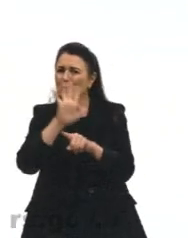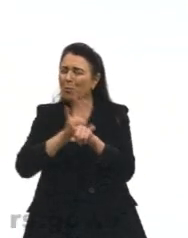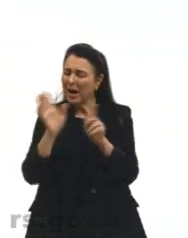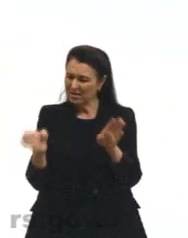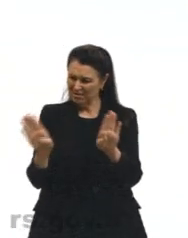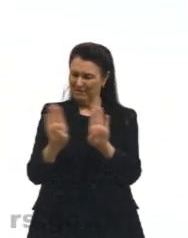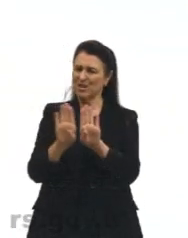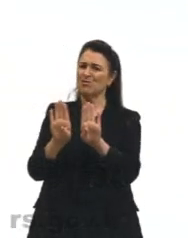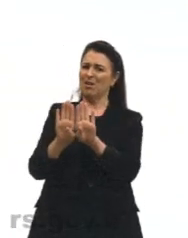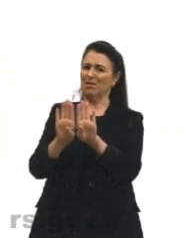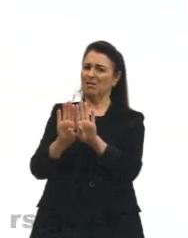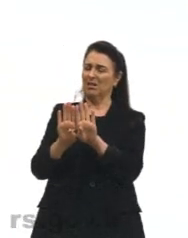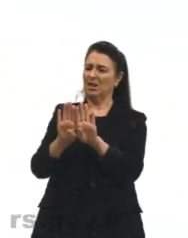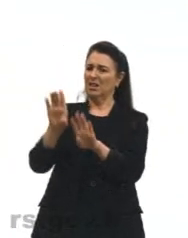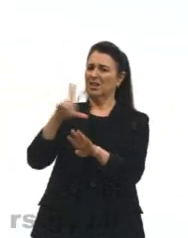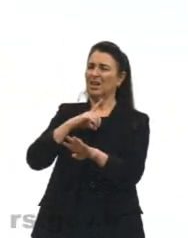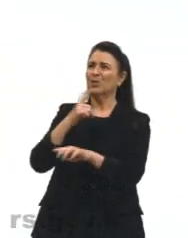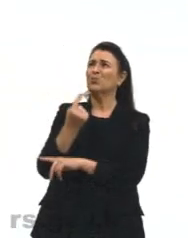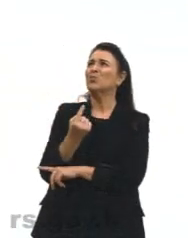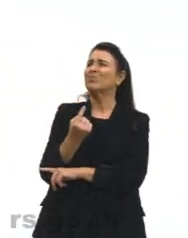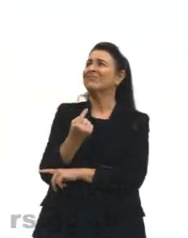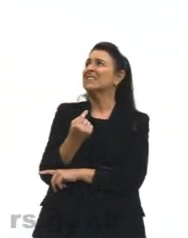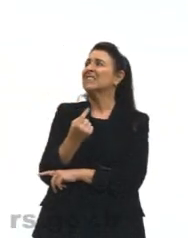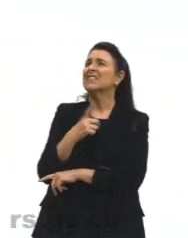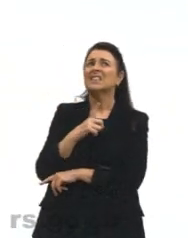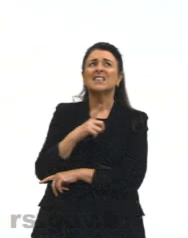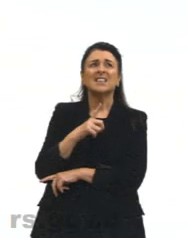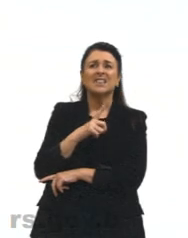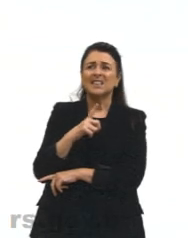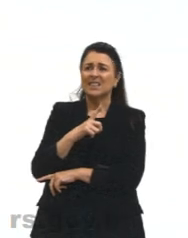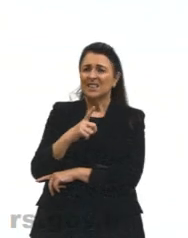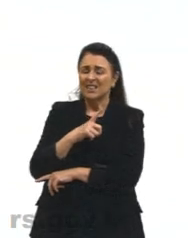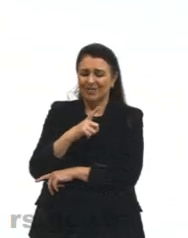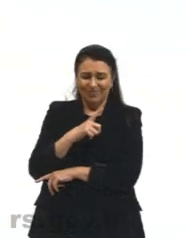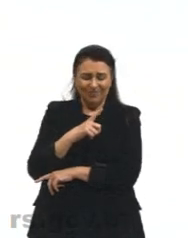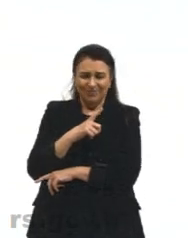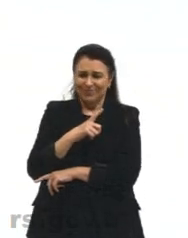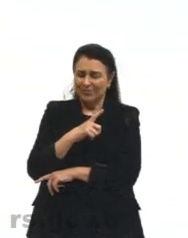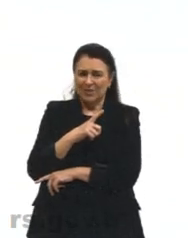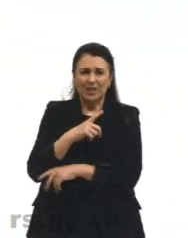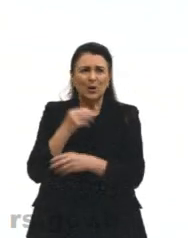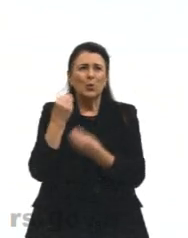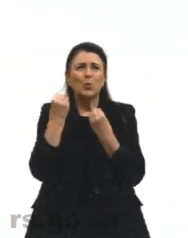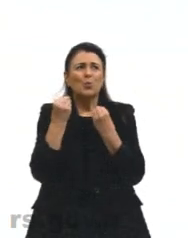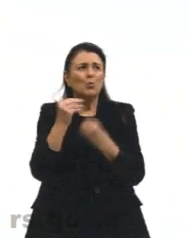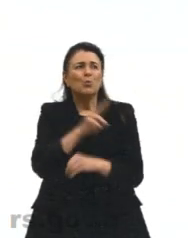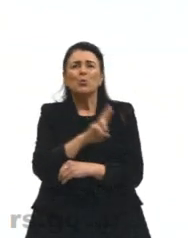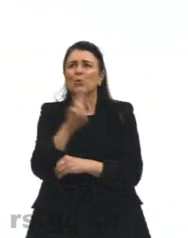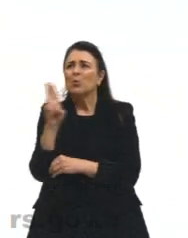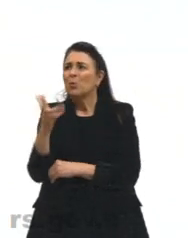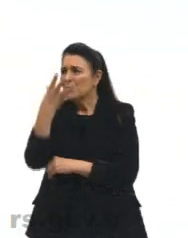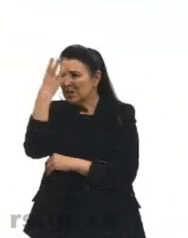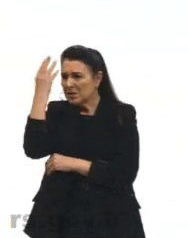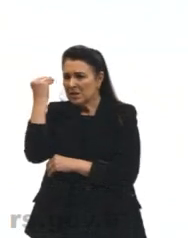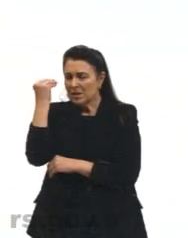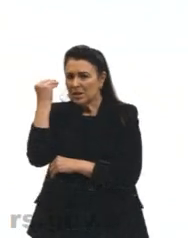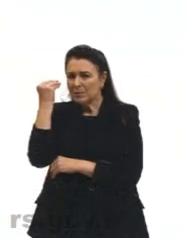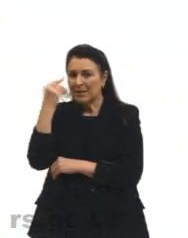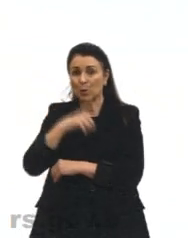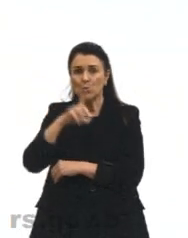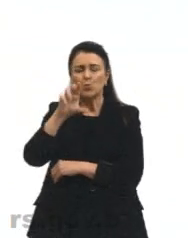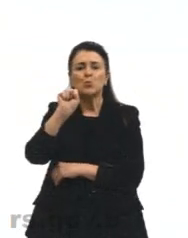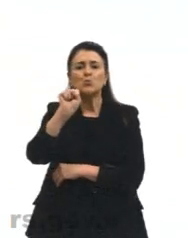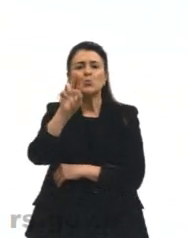e tem um uma espécie de como é que se diz de suco